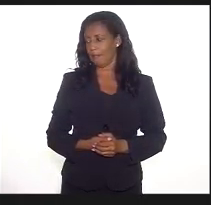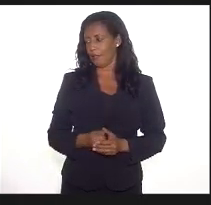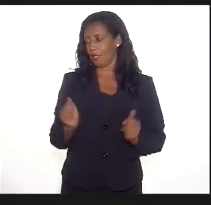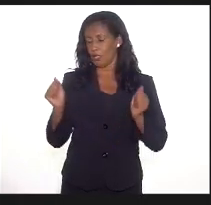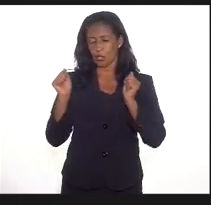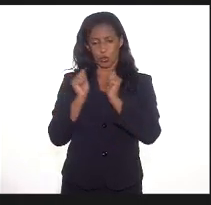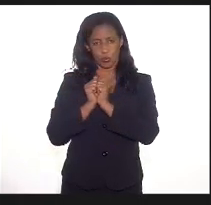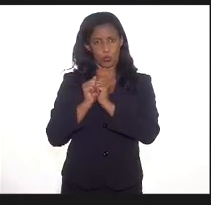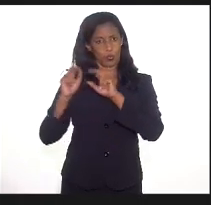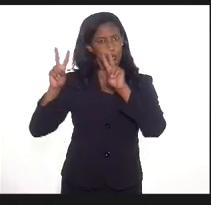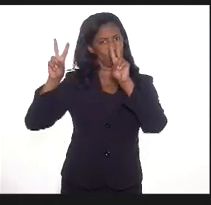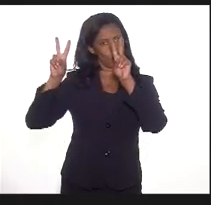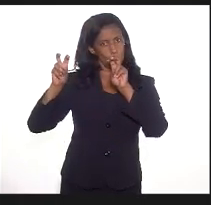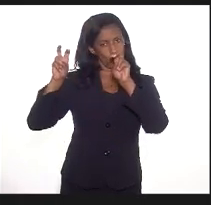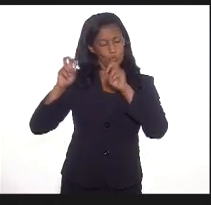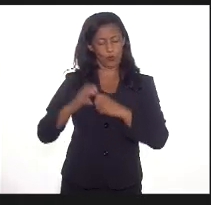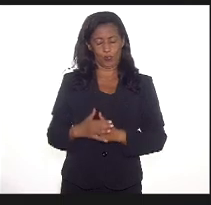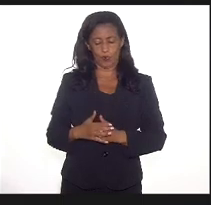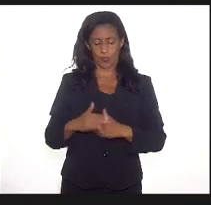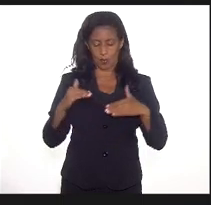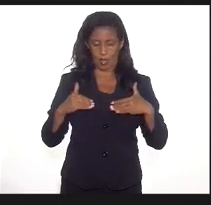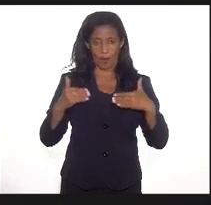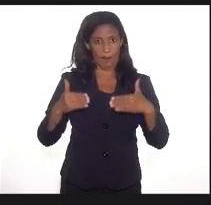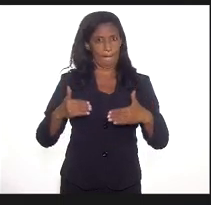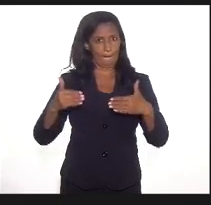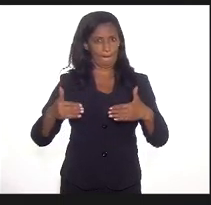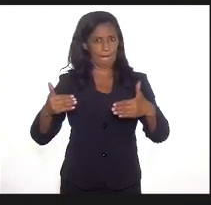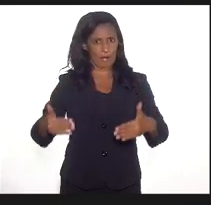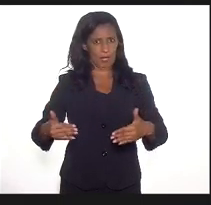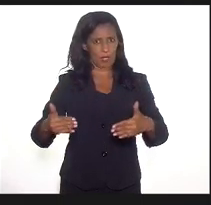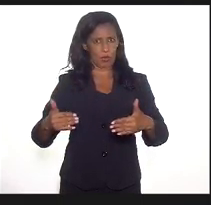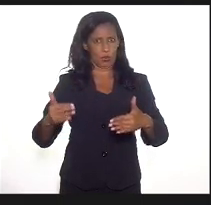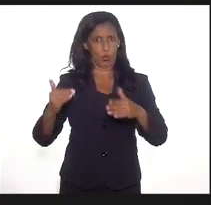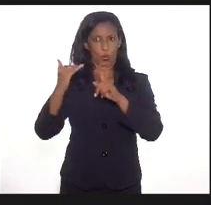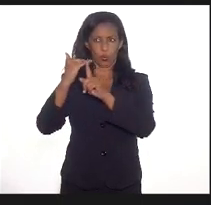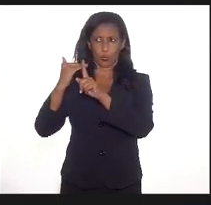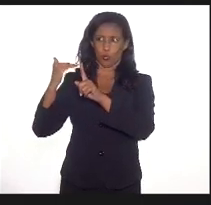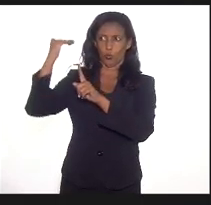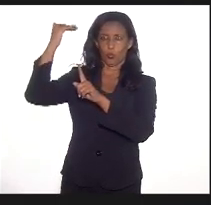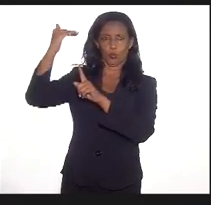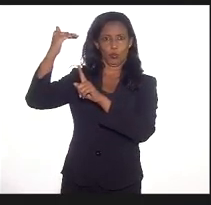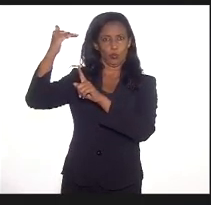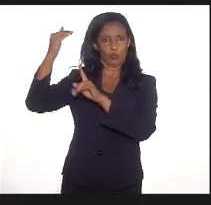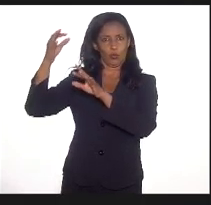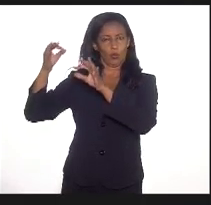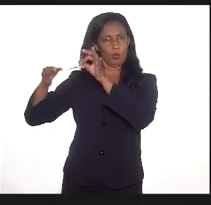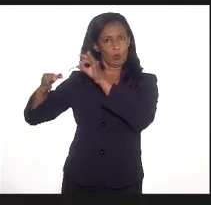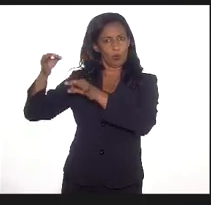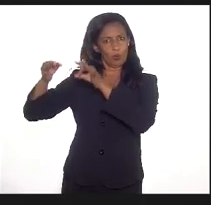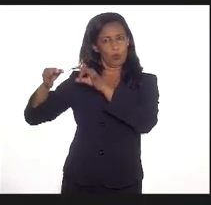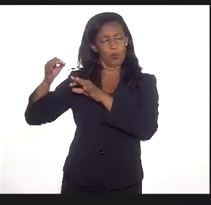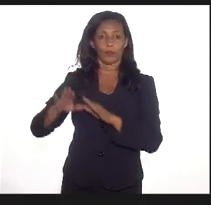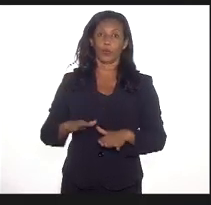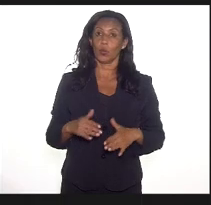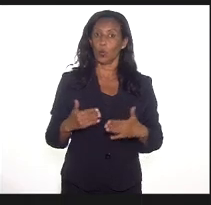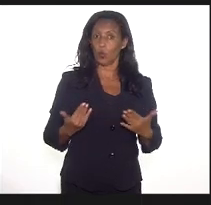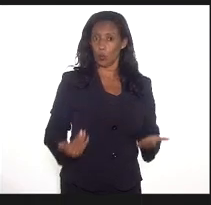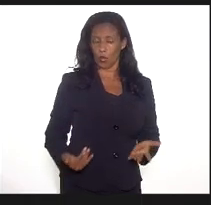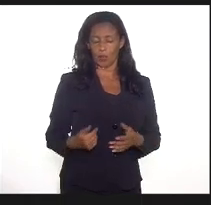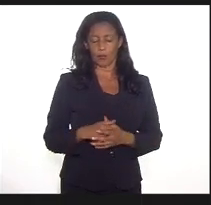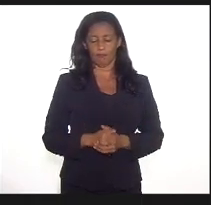Rocha, o ministro Dias Toffoli, do Supremo Tribunal Federal, quando